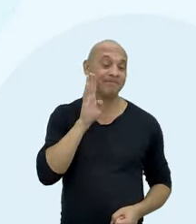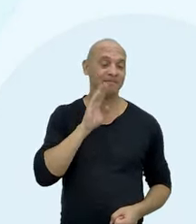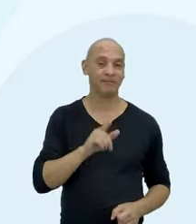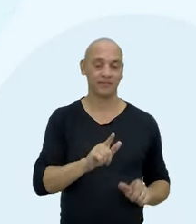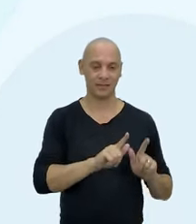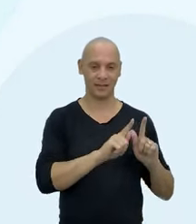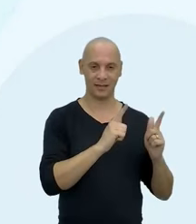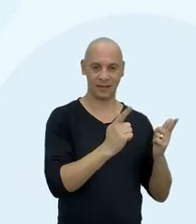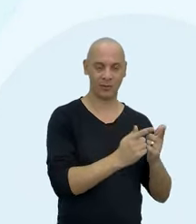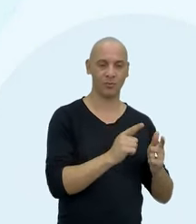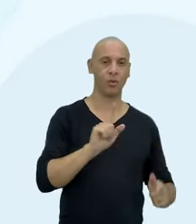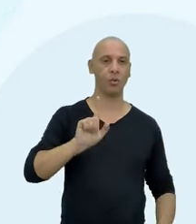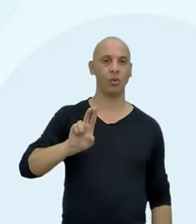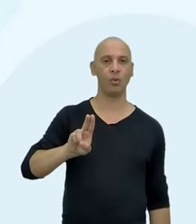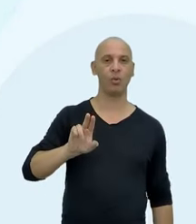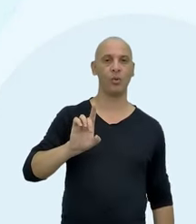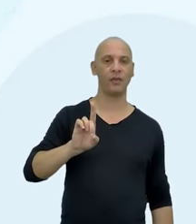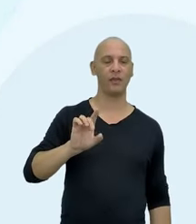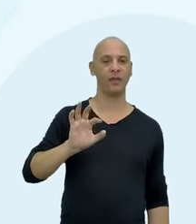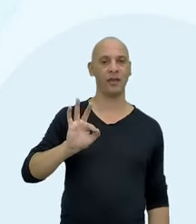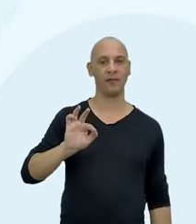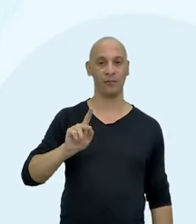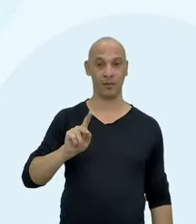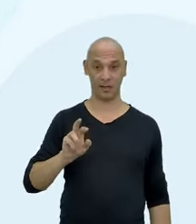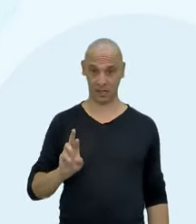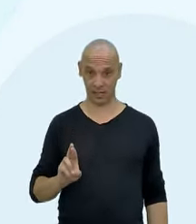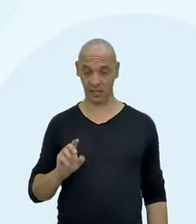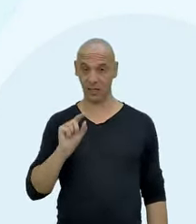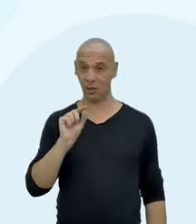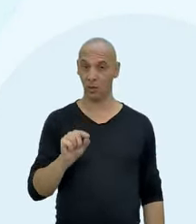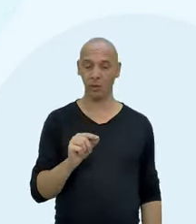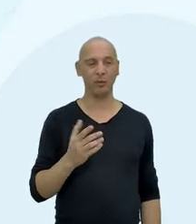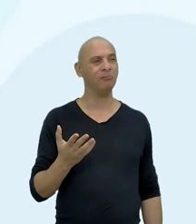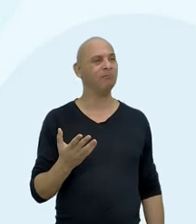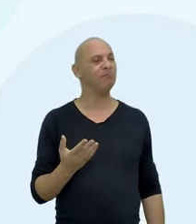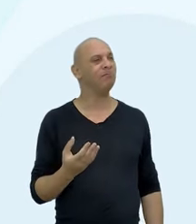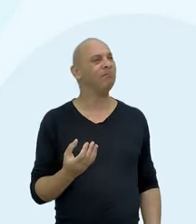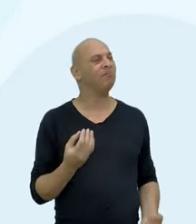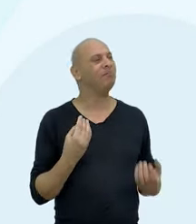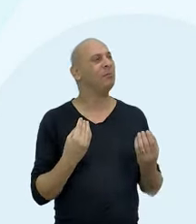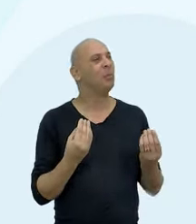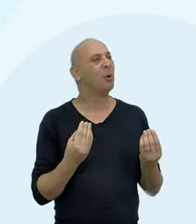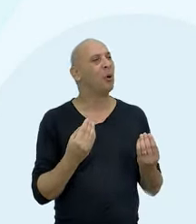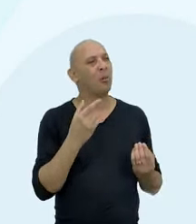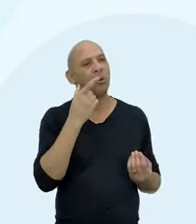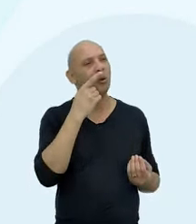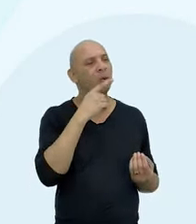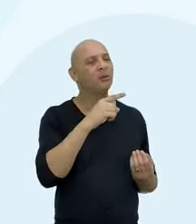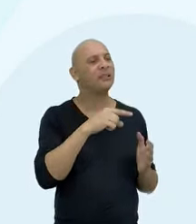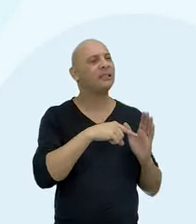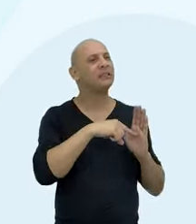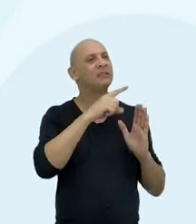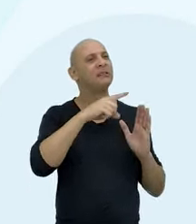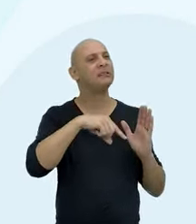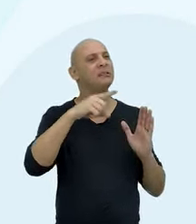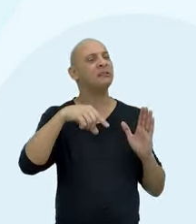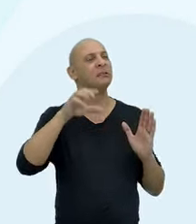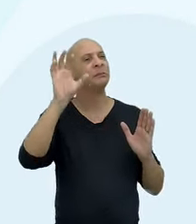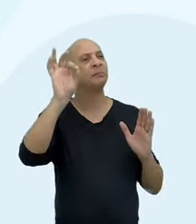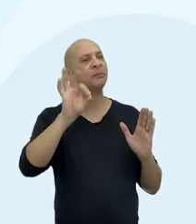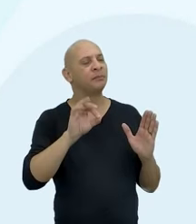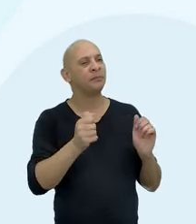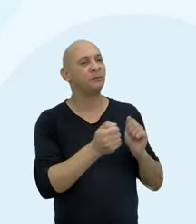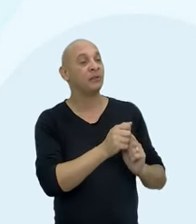grupo da UTFPR aqui de Curitiba né eles queriam saber o que eles podiam trabalhar com a estatística com